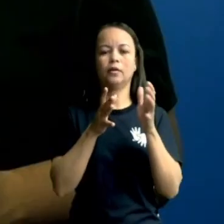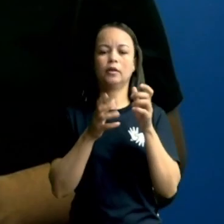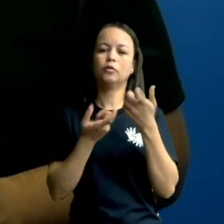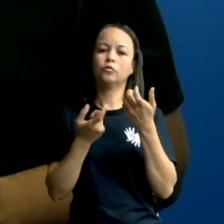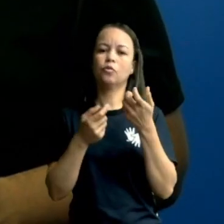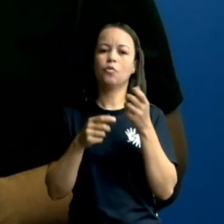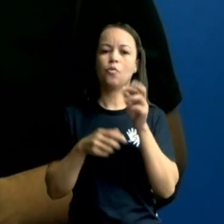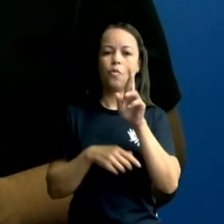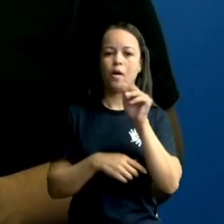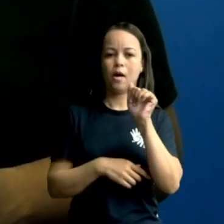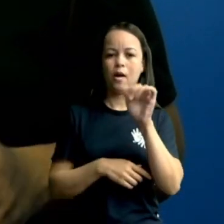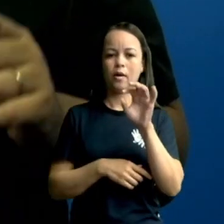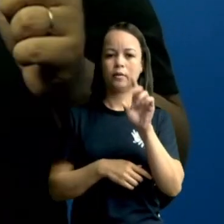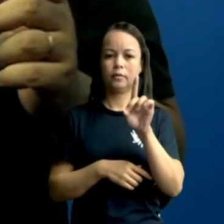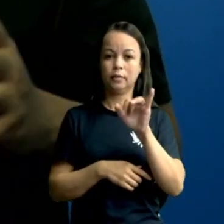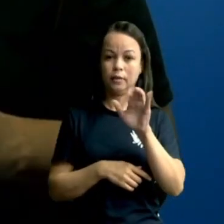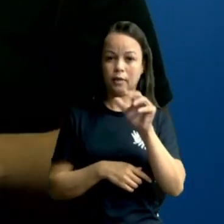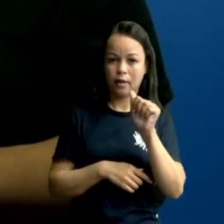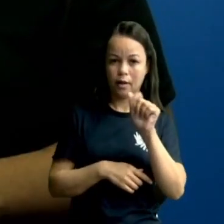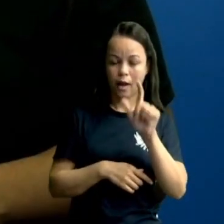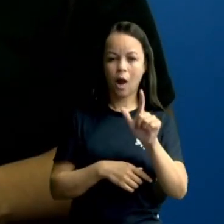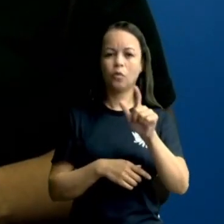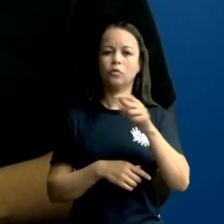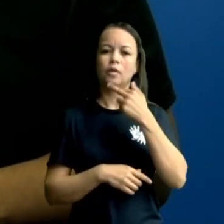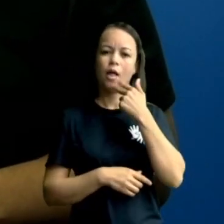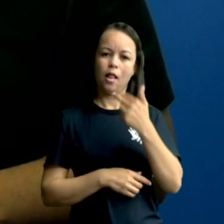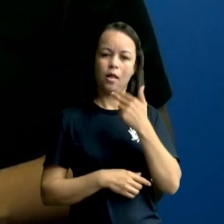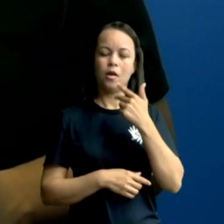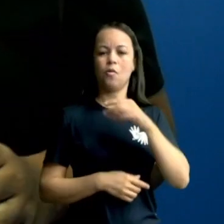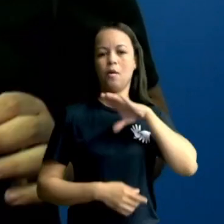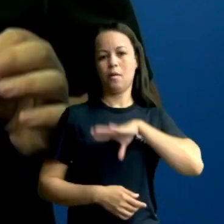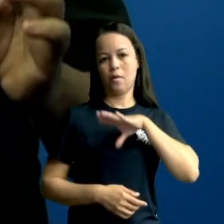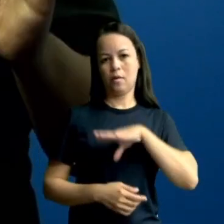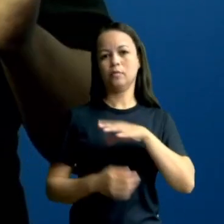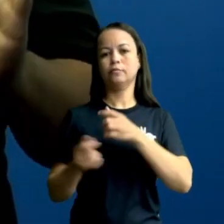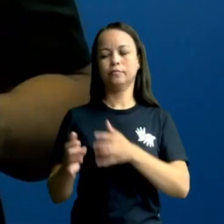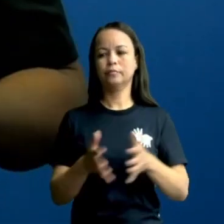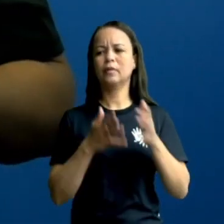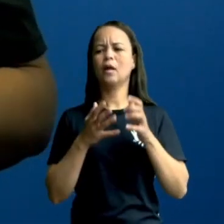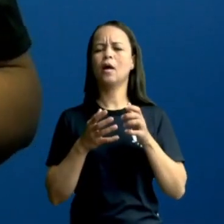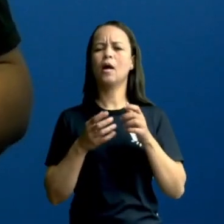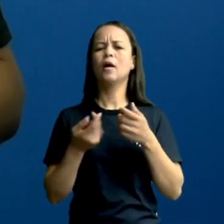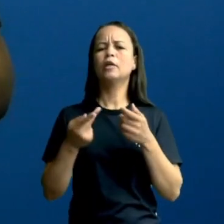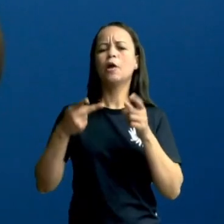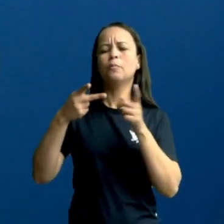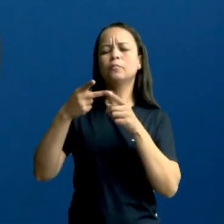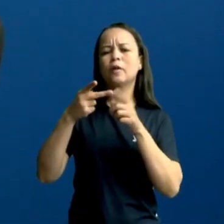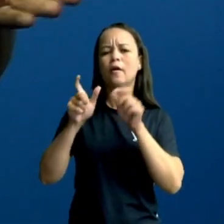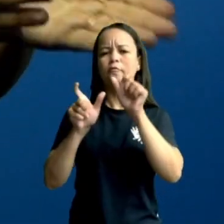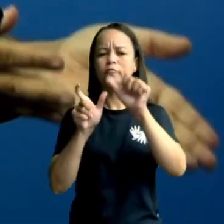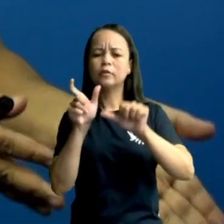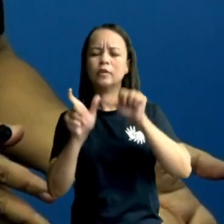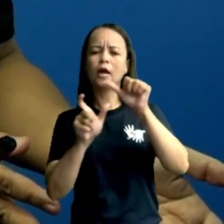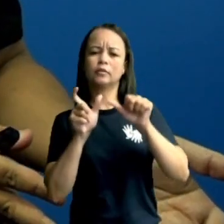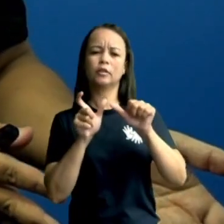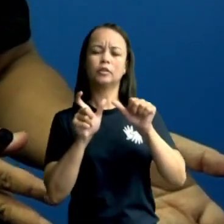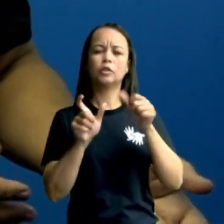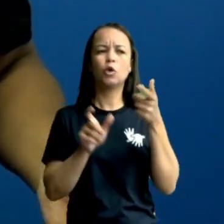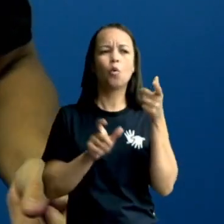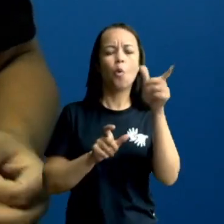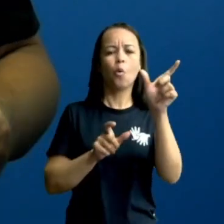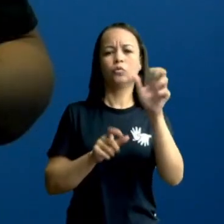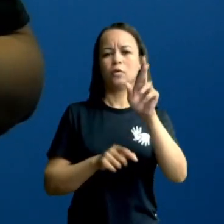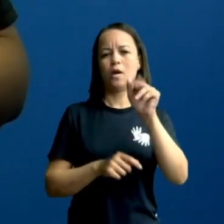da língua portuguesa. E palavras derivadas, professor? São palavras formadas a partir de outros